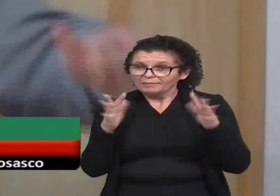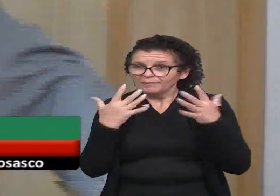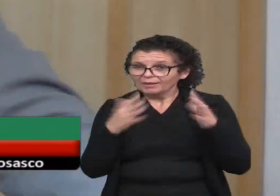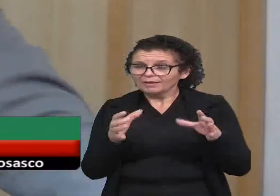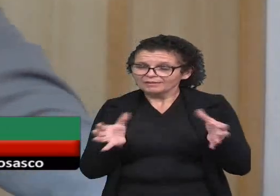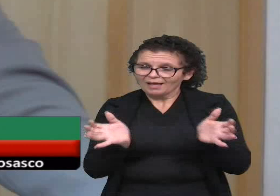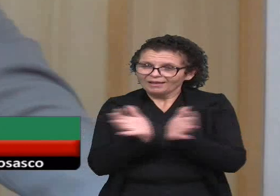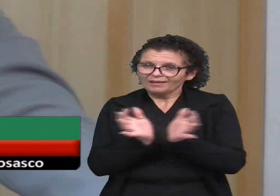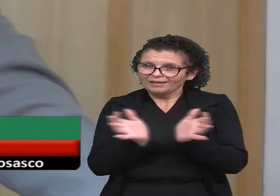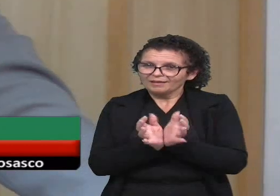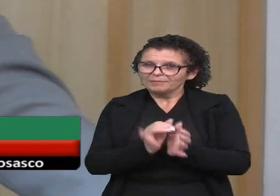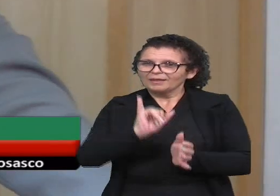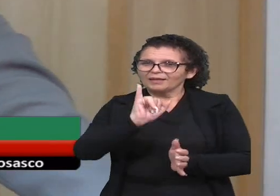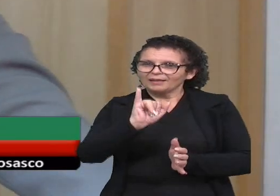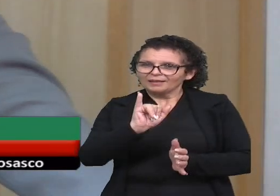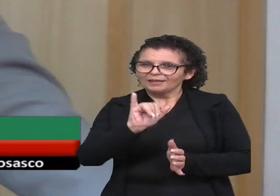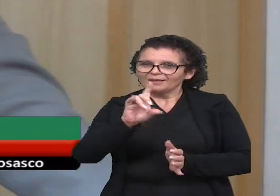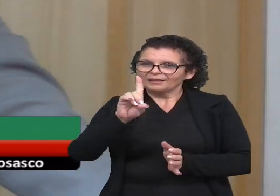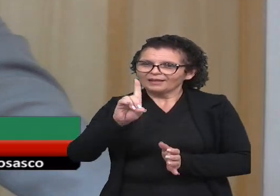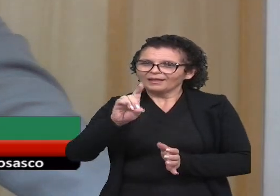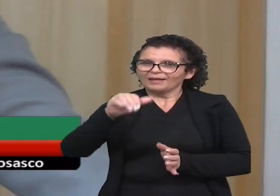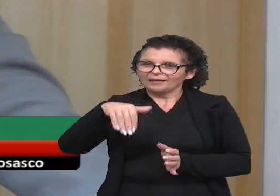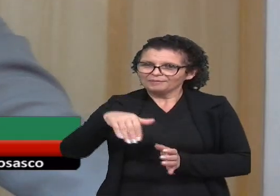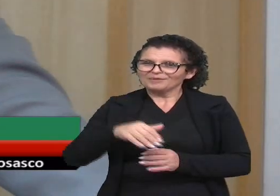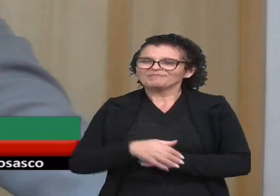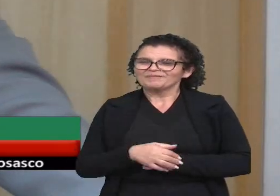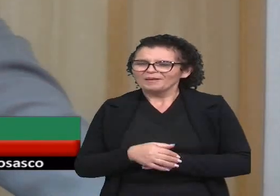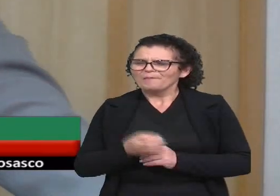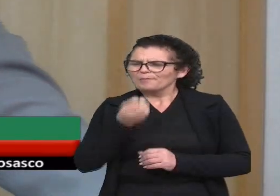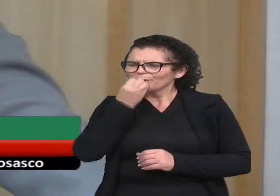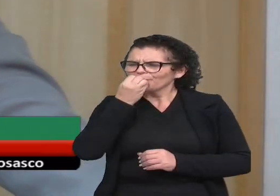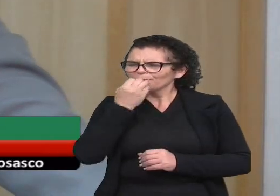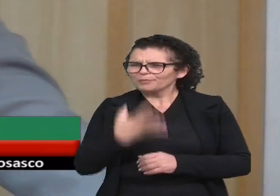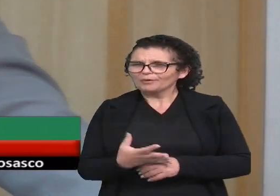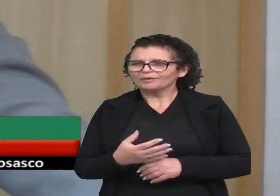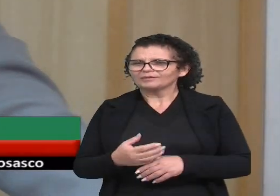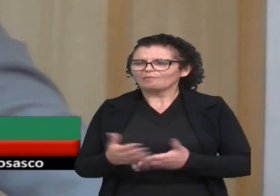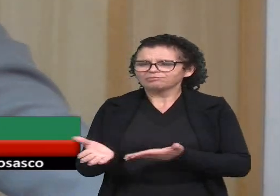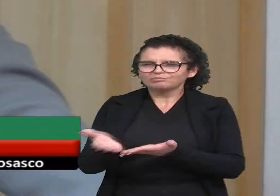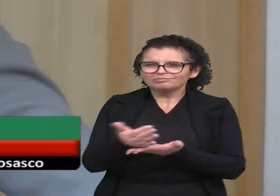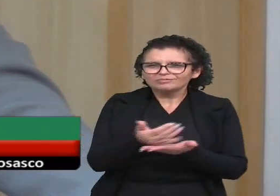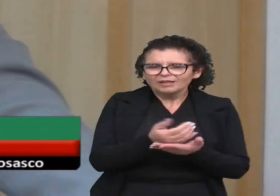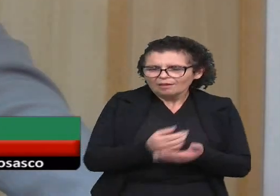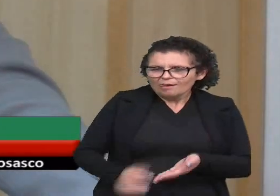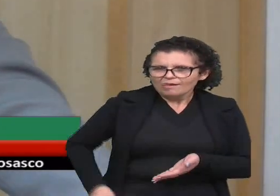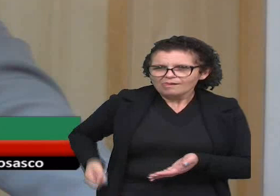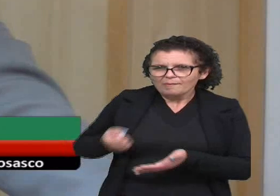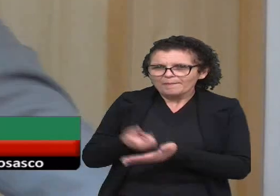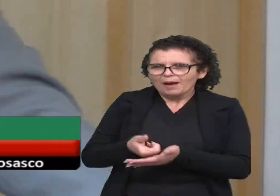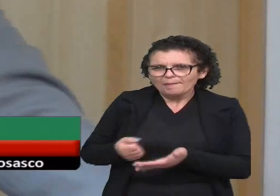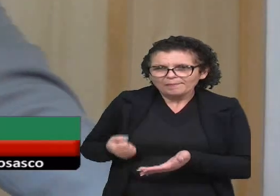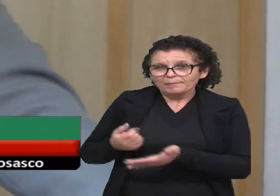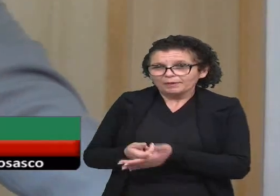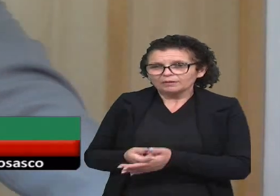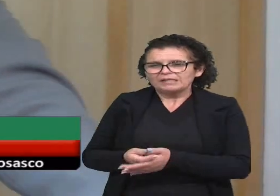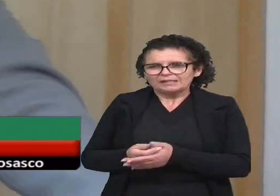ali presentes. É bonito o trabalho, onde tira recurso do próprio bolso, recurso